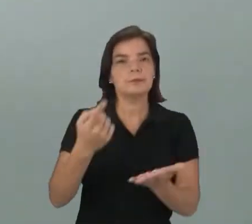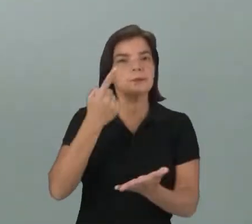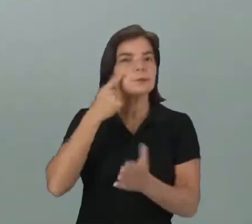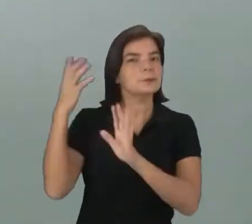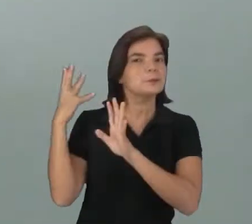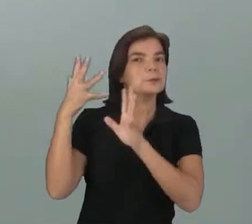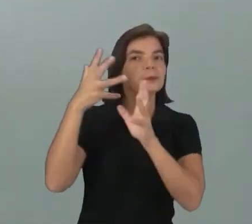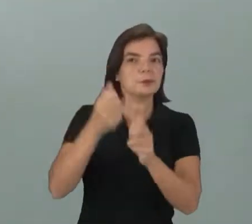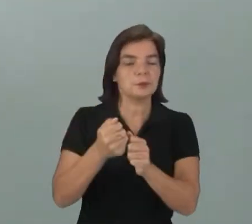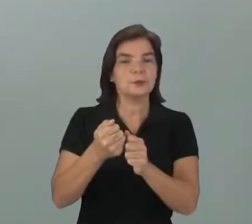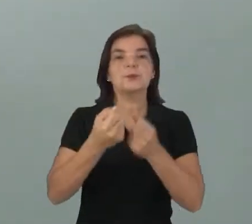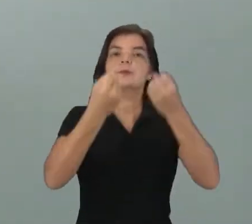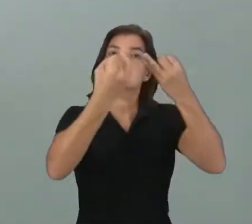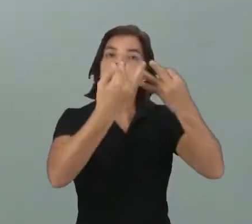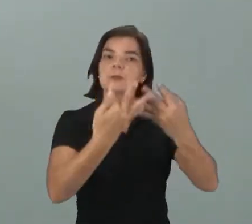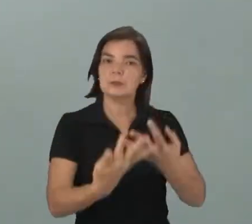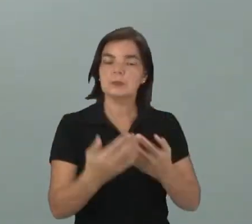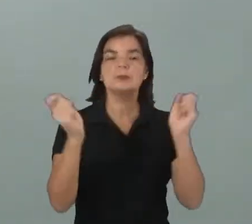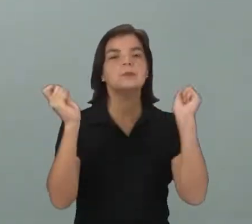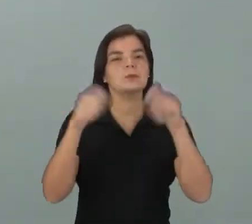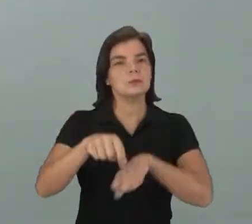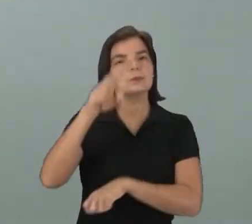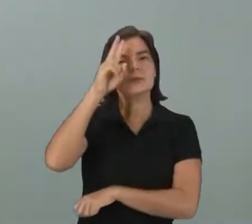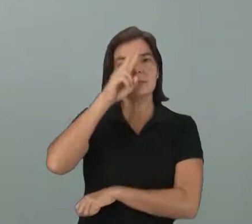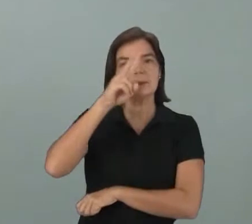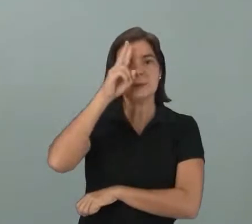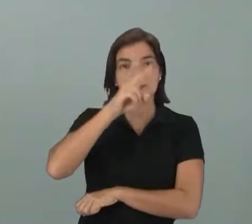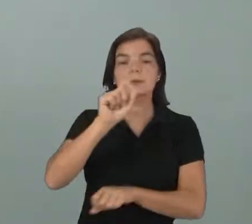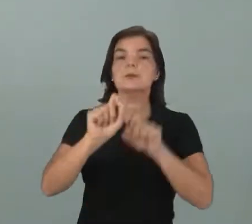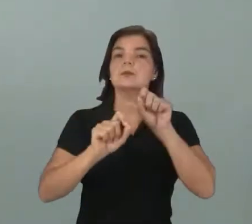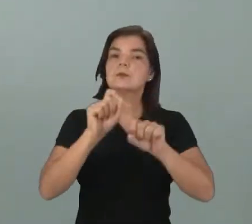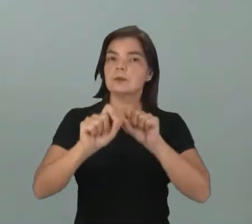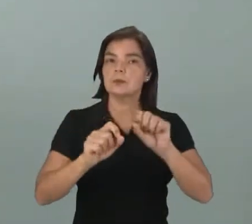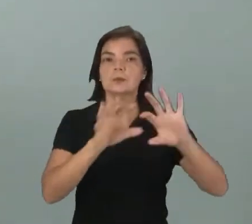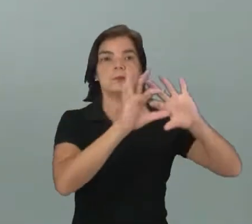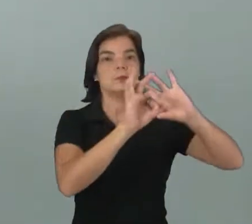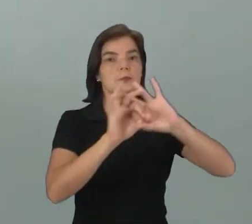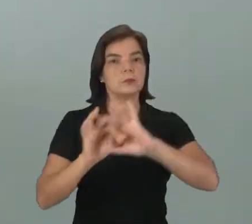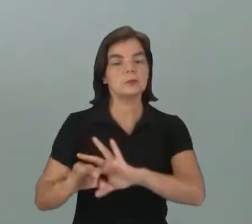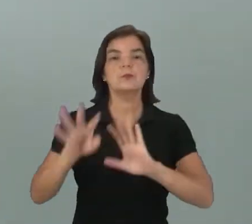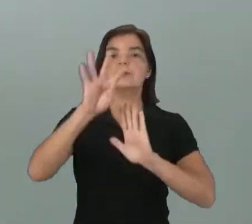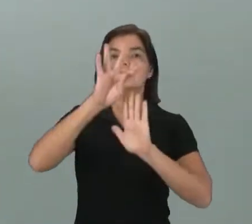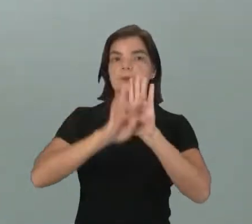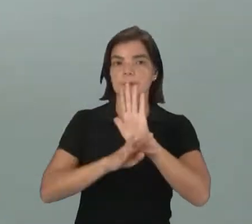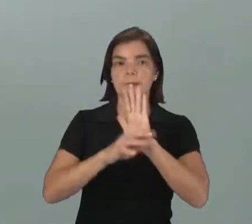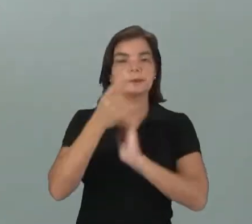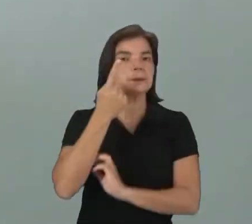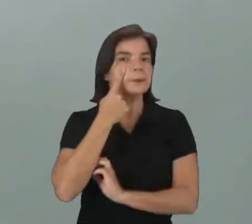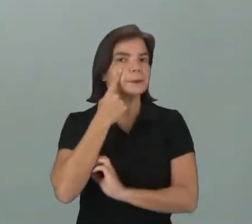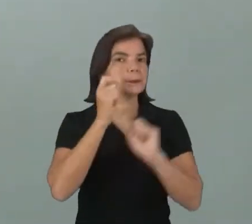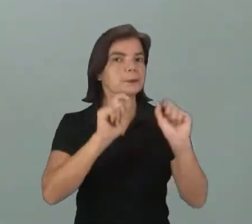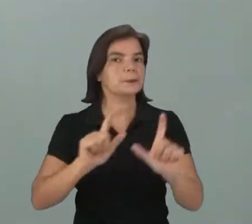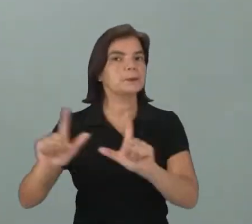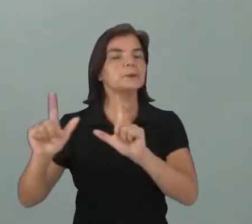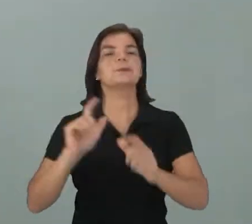rever agora um conceito para que possamos relembrar a respeito de coesão textual.